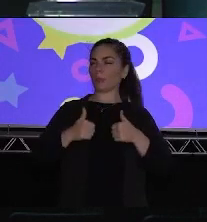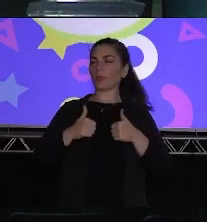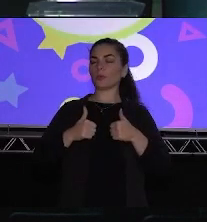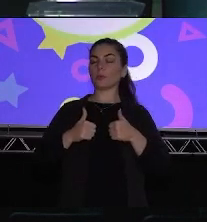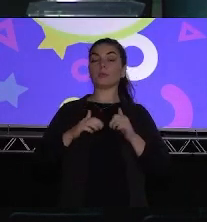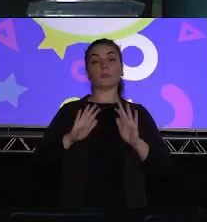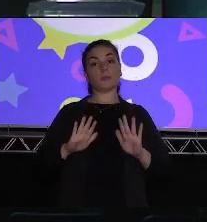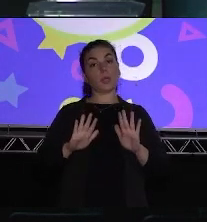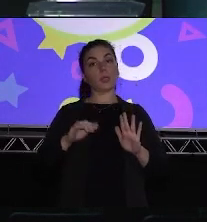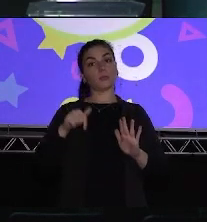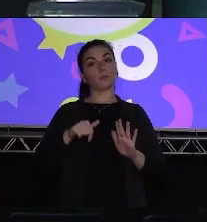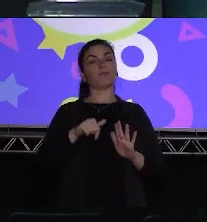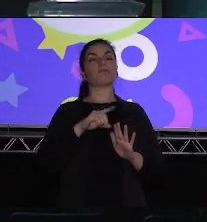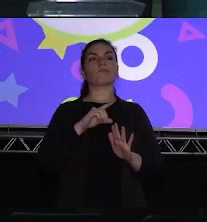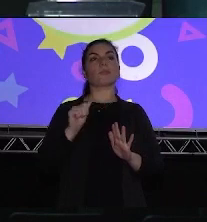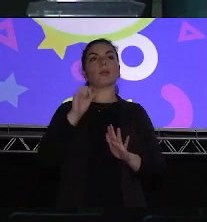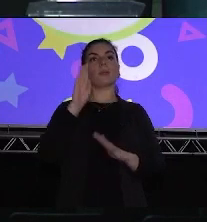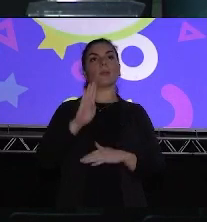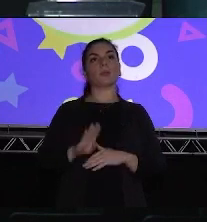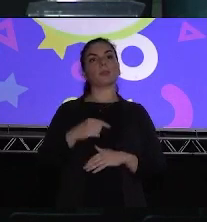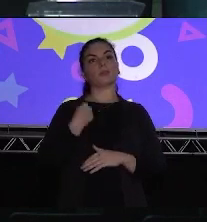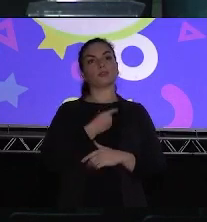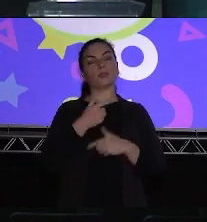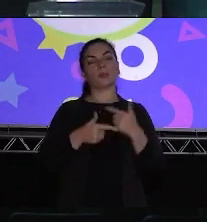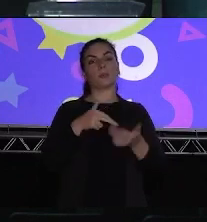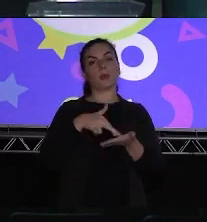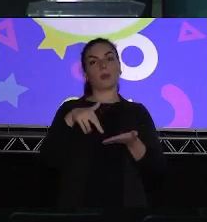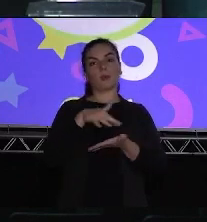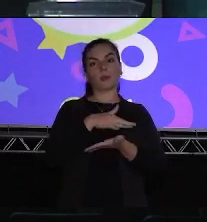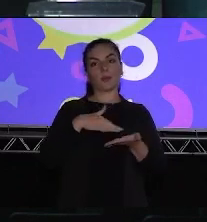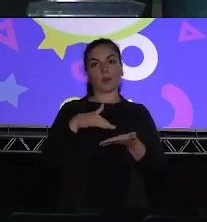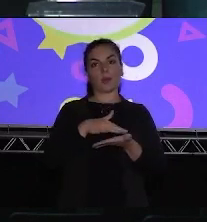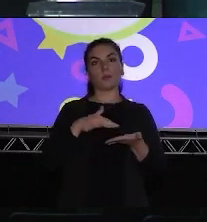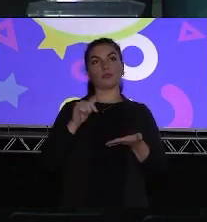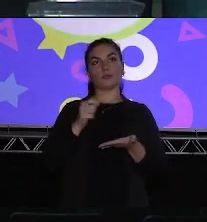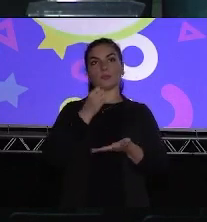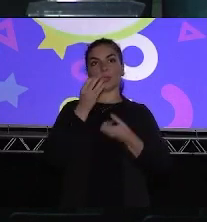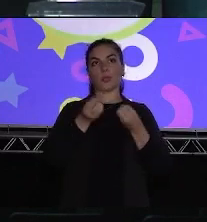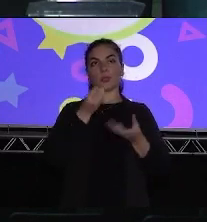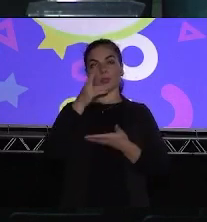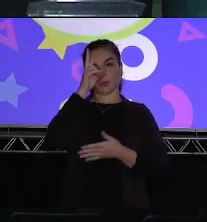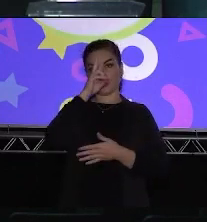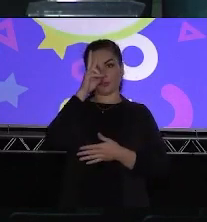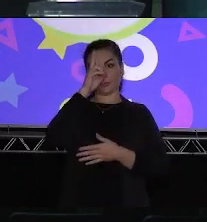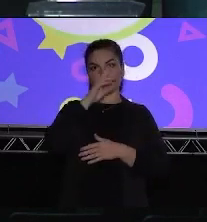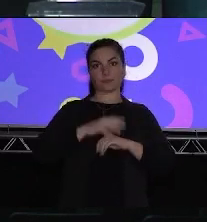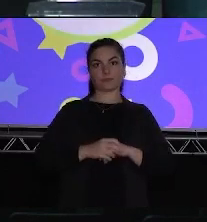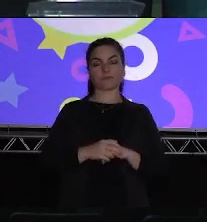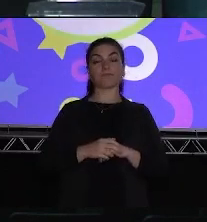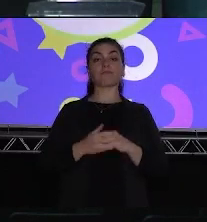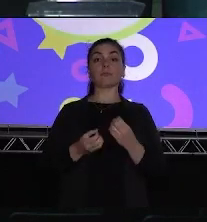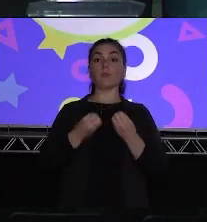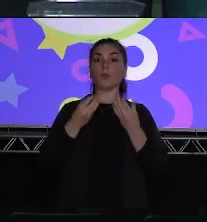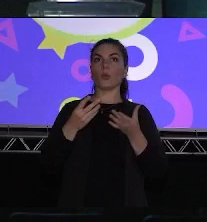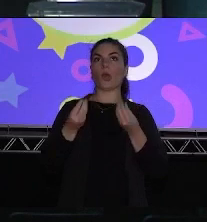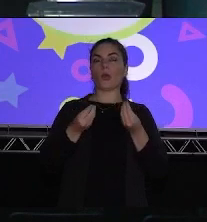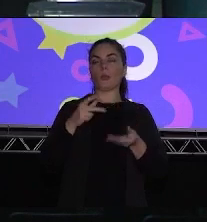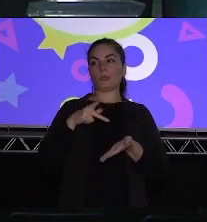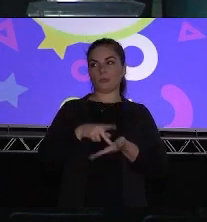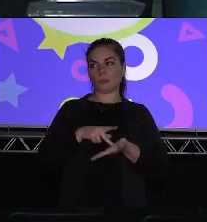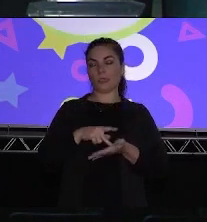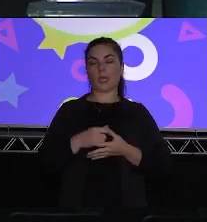a Jaio Brasil, a gente trabalha com a realidade e essa trilha relata de experiências. Então, eu vou contar para vocês como foi exatamente.